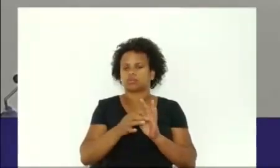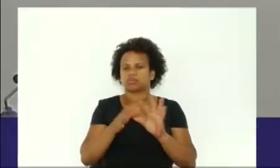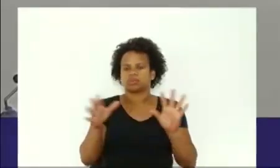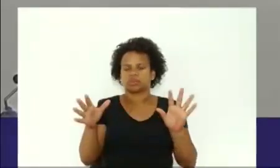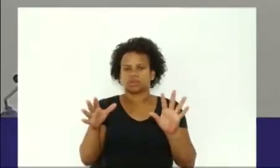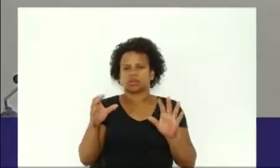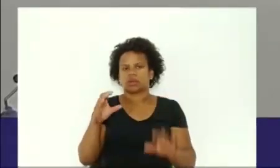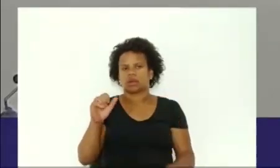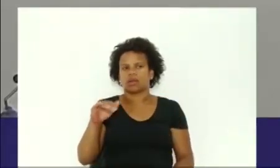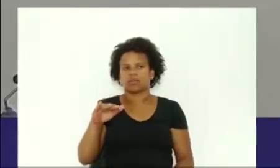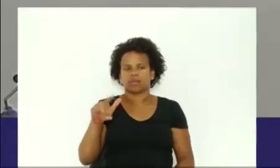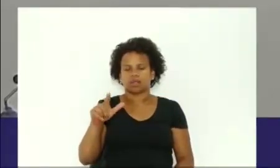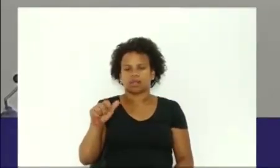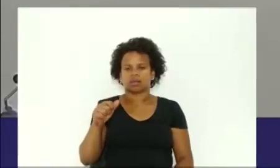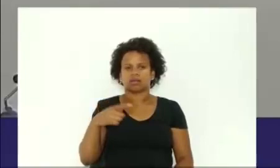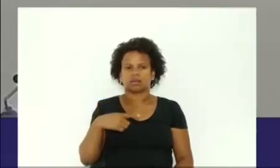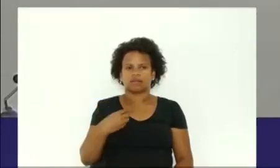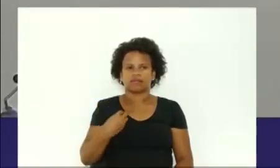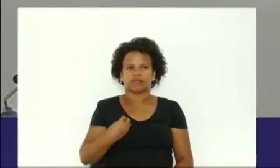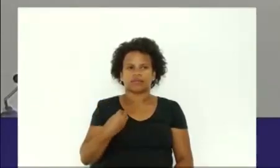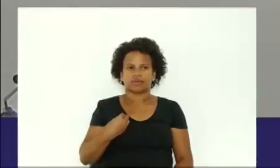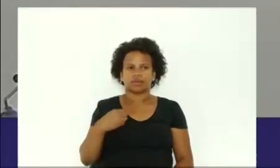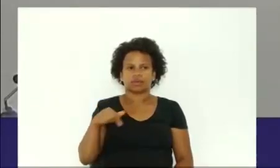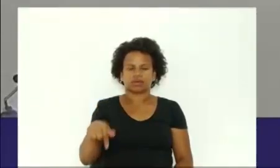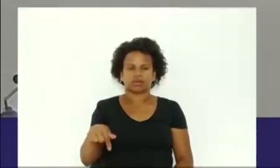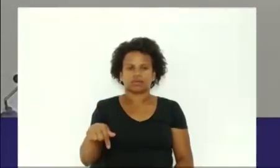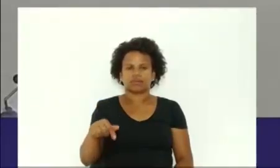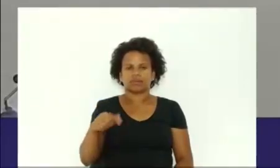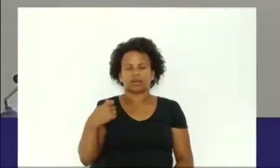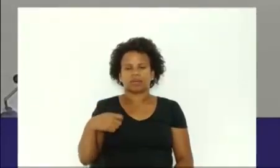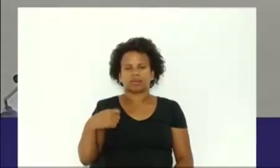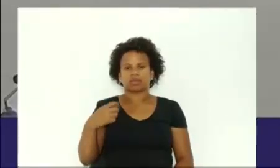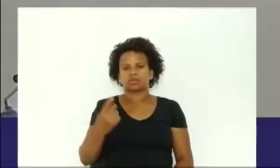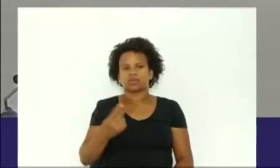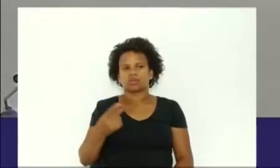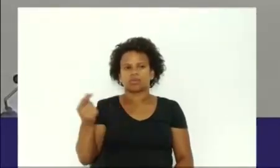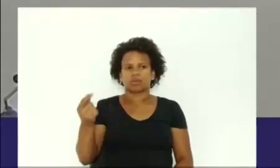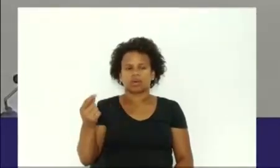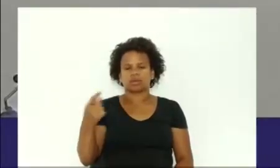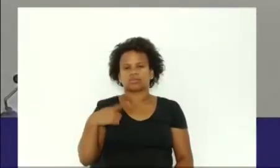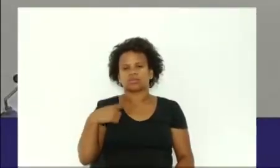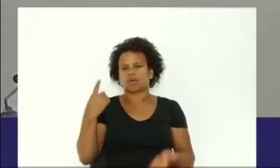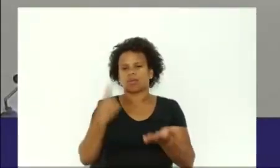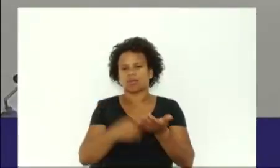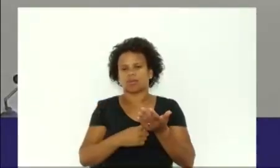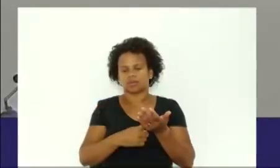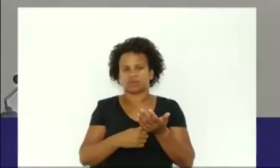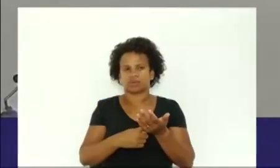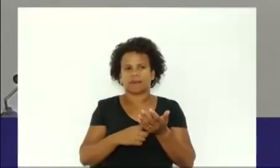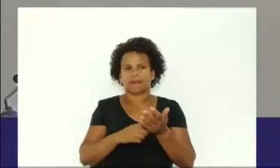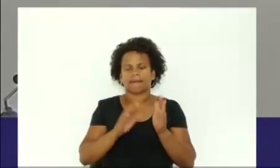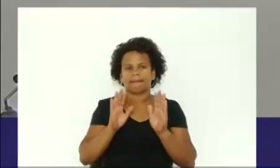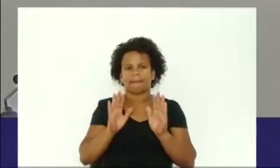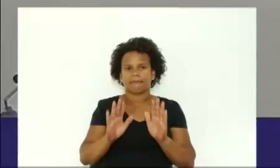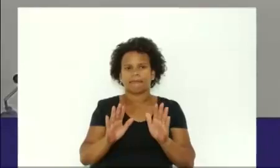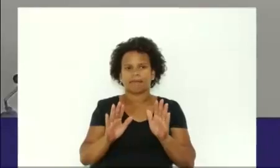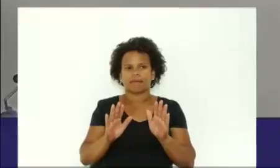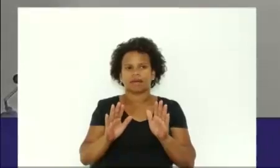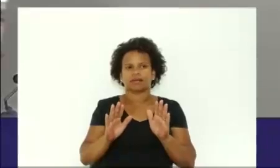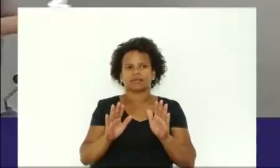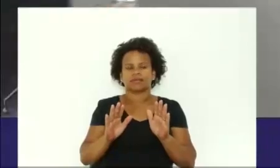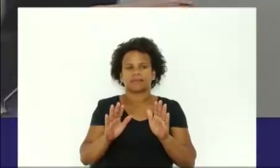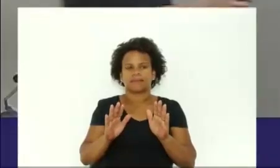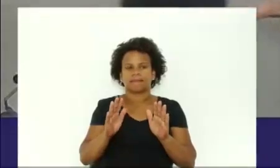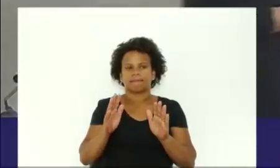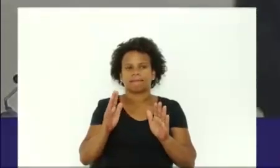estava presente, teve que sair devido a compromissos, mas bonito